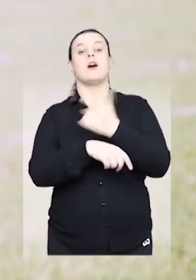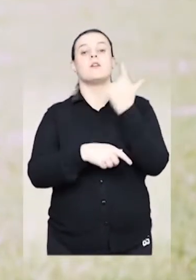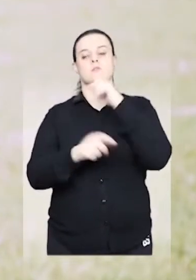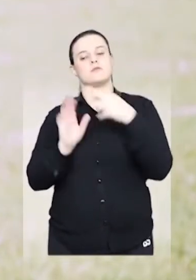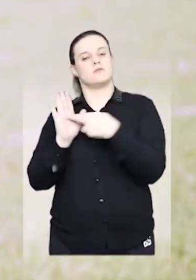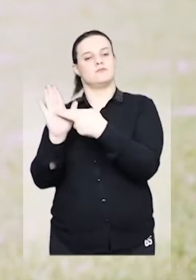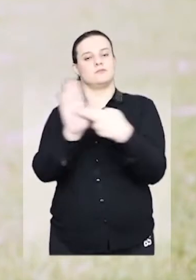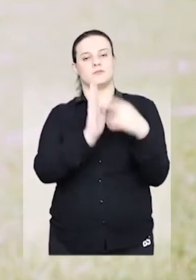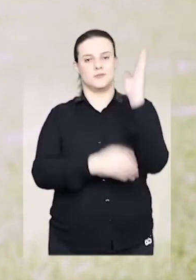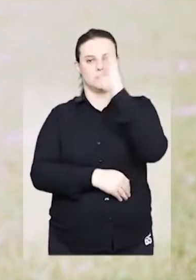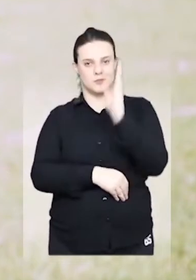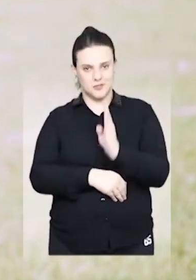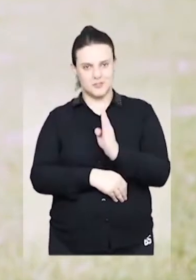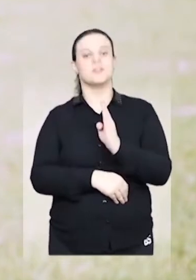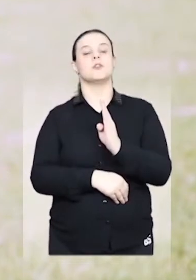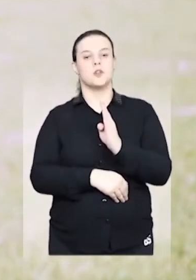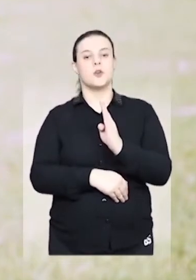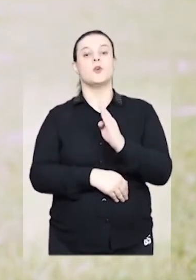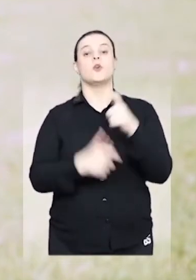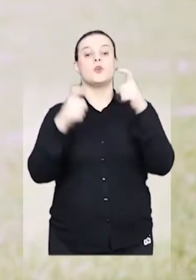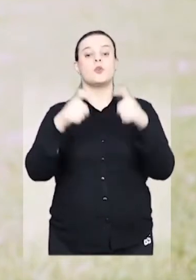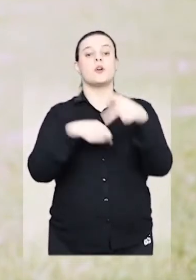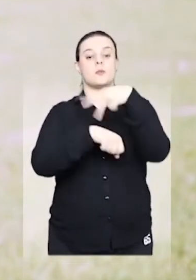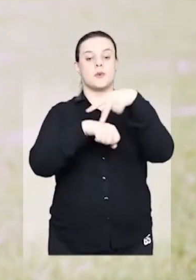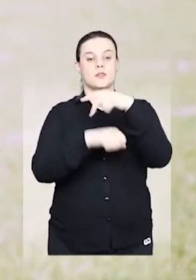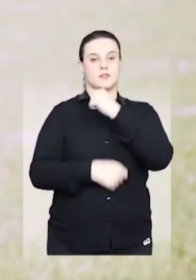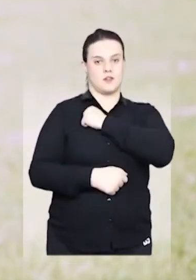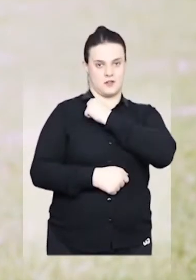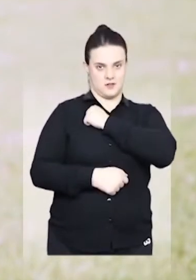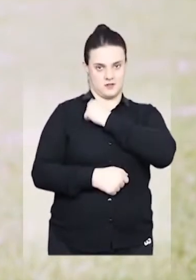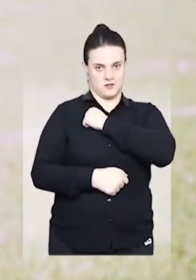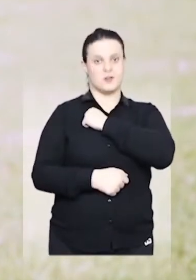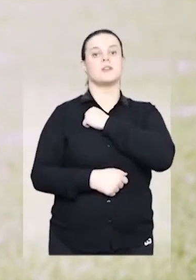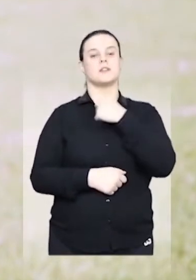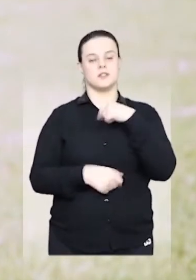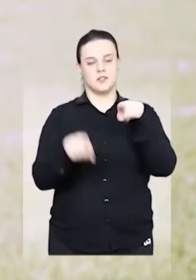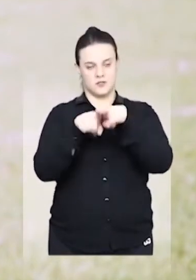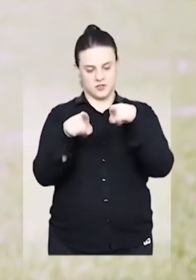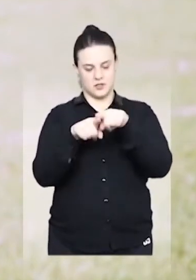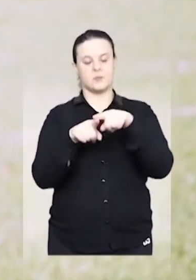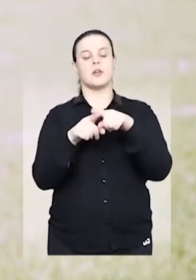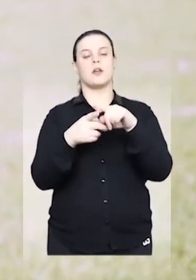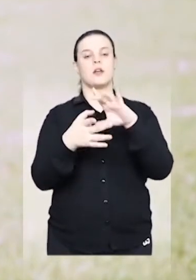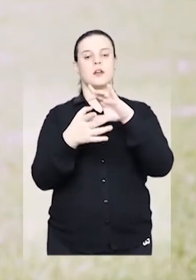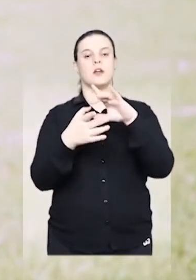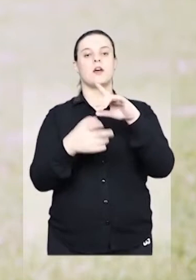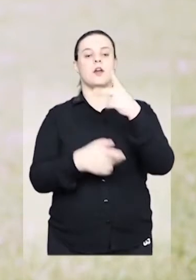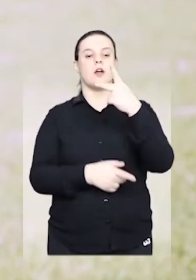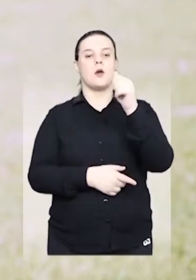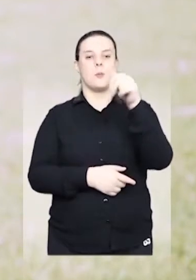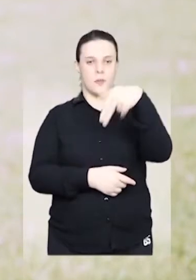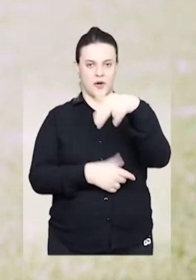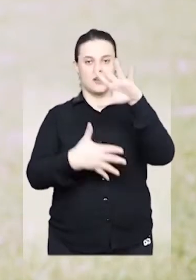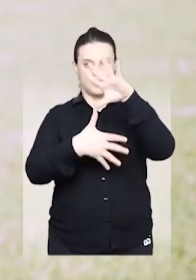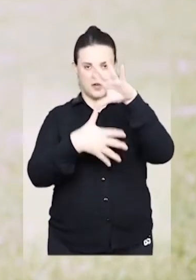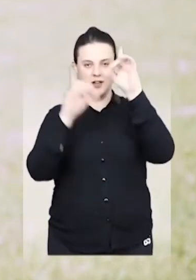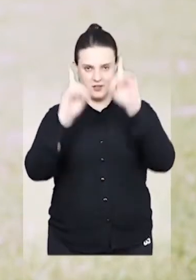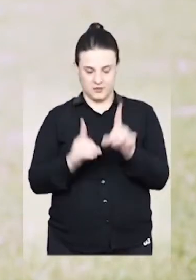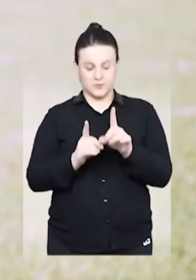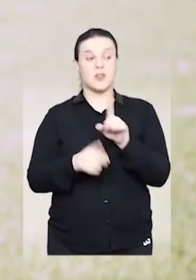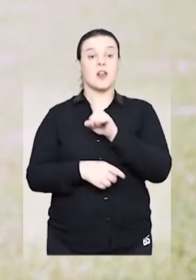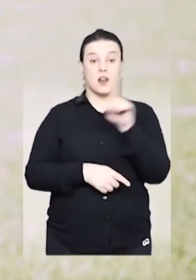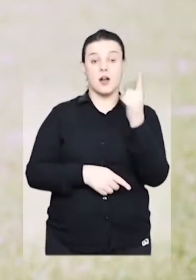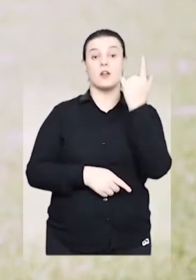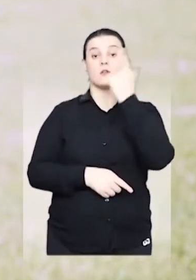poder representar o Brasil em Toronto, que foi o Parapan-Americano, né, geral. Lá